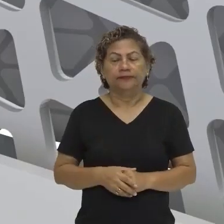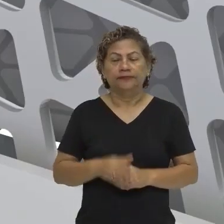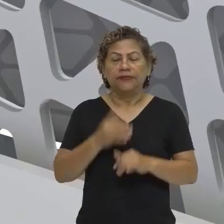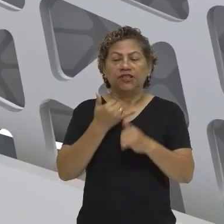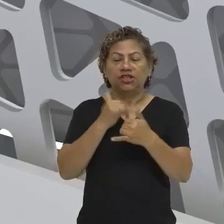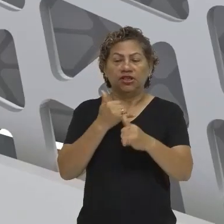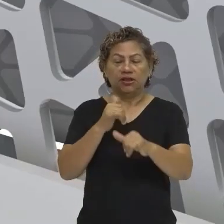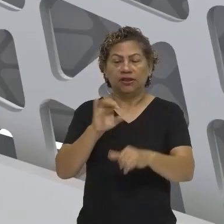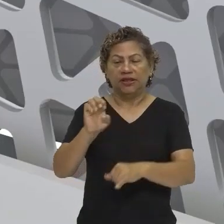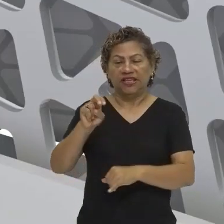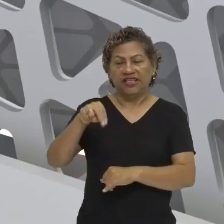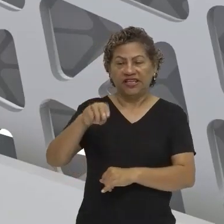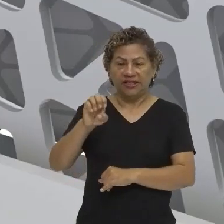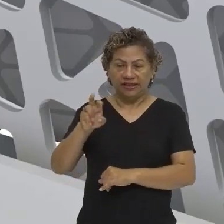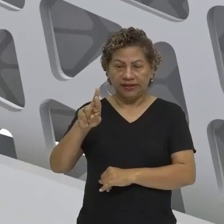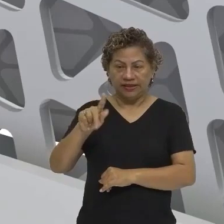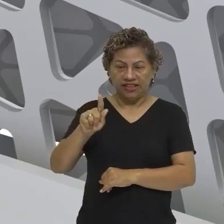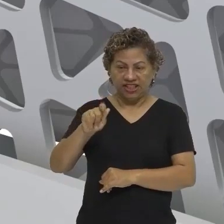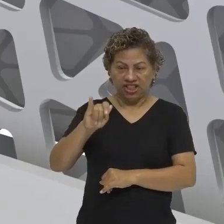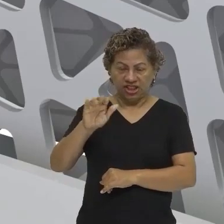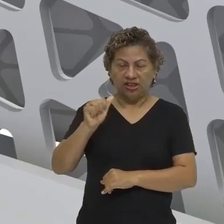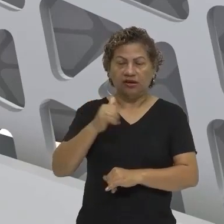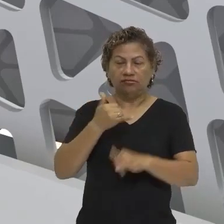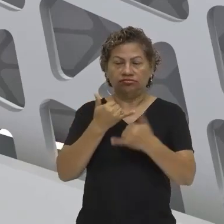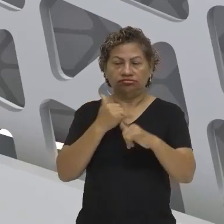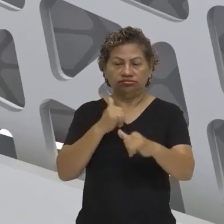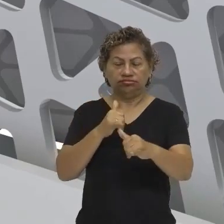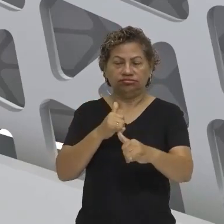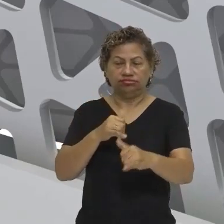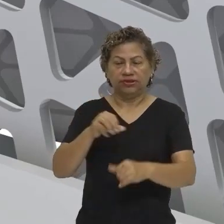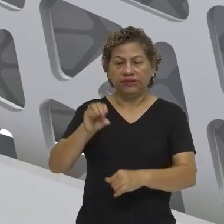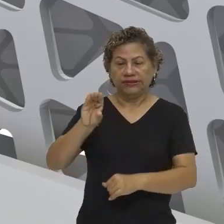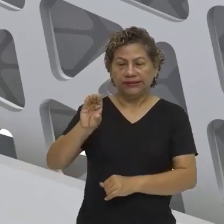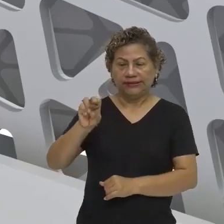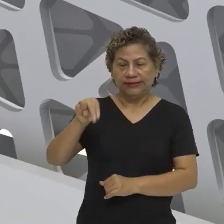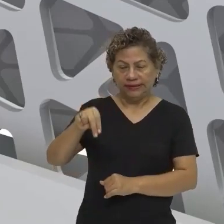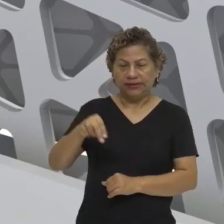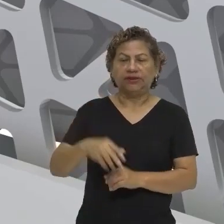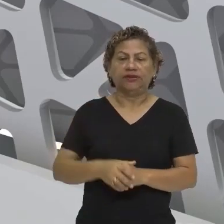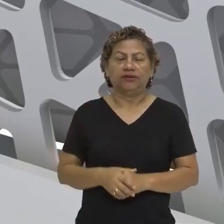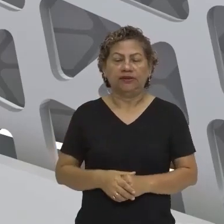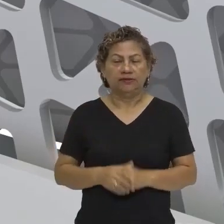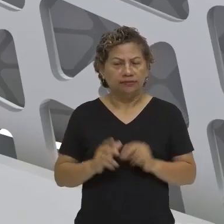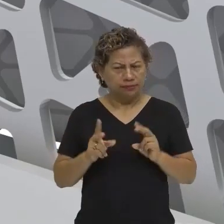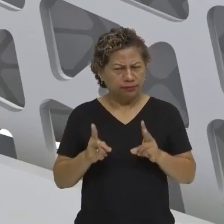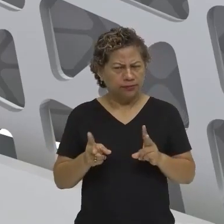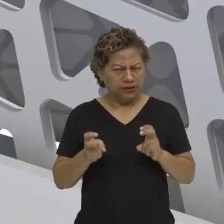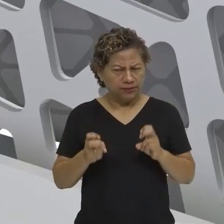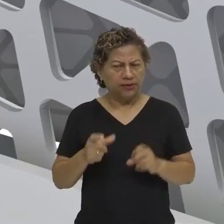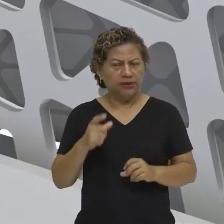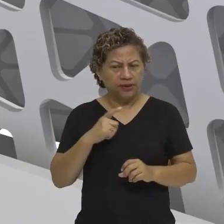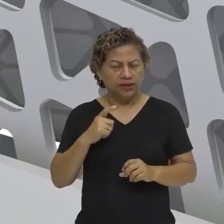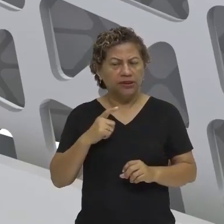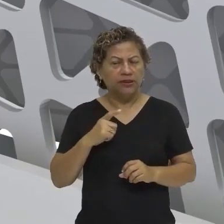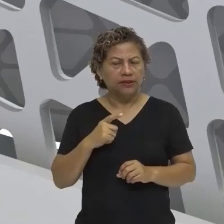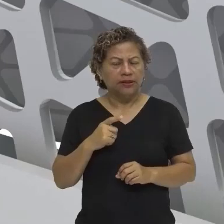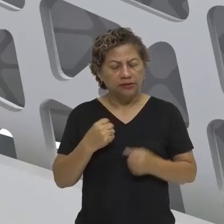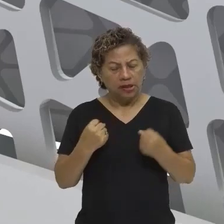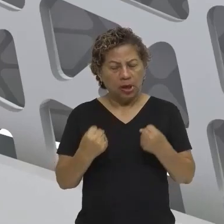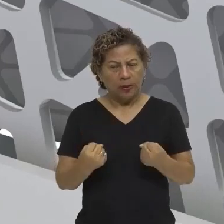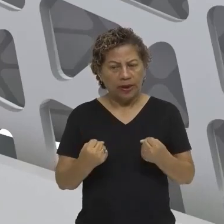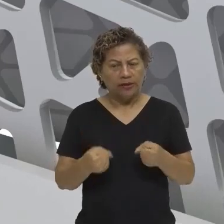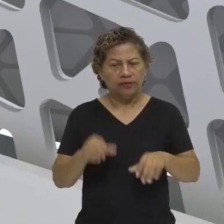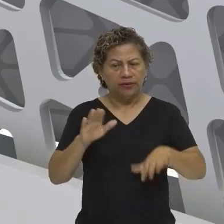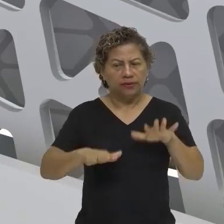cinética, tá? É uma grandeza que compõe a energia mecânica e depende